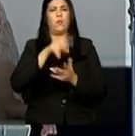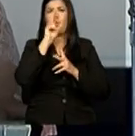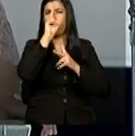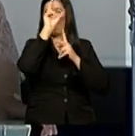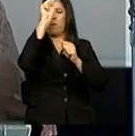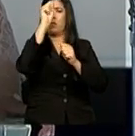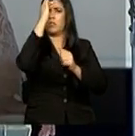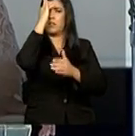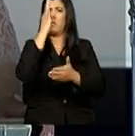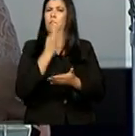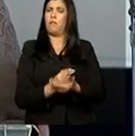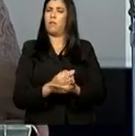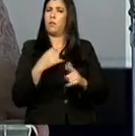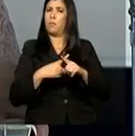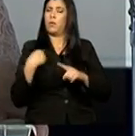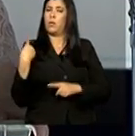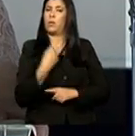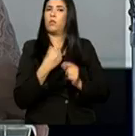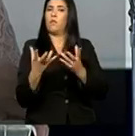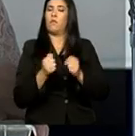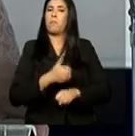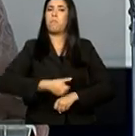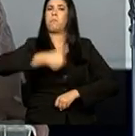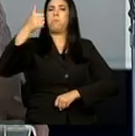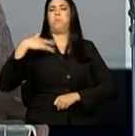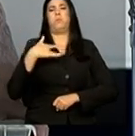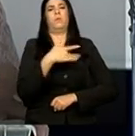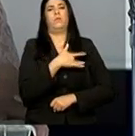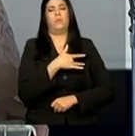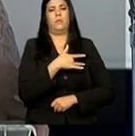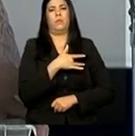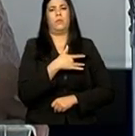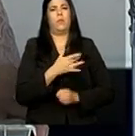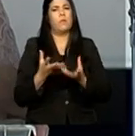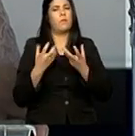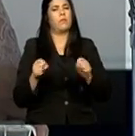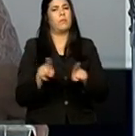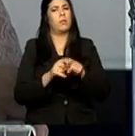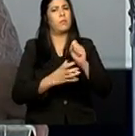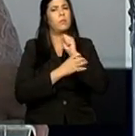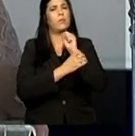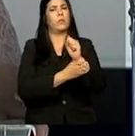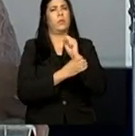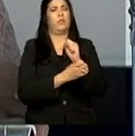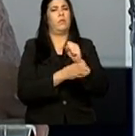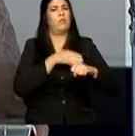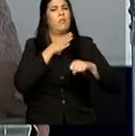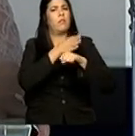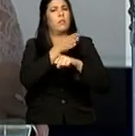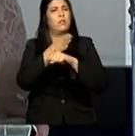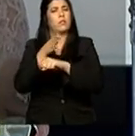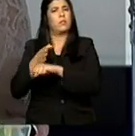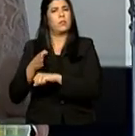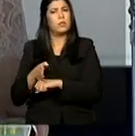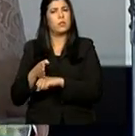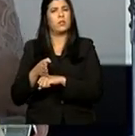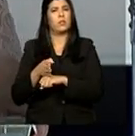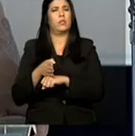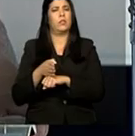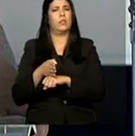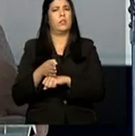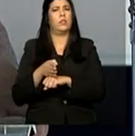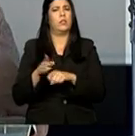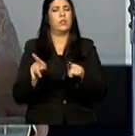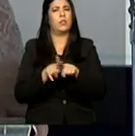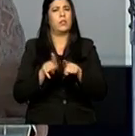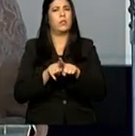fé, porque vamos melhorar a nossa saúde, vamos garantir mais acesso a exames e